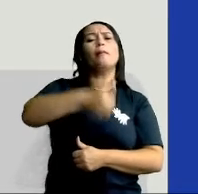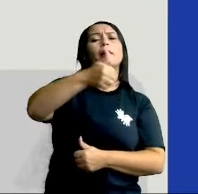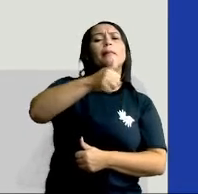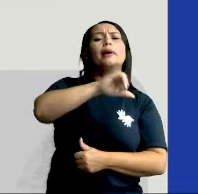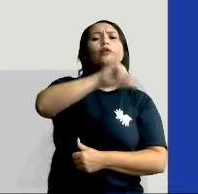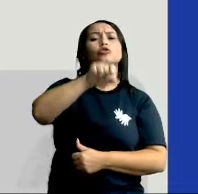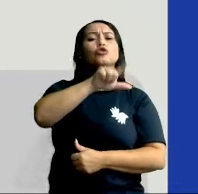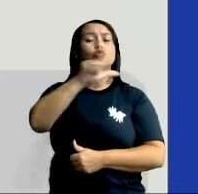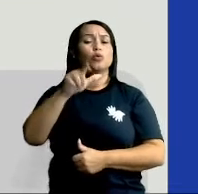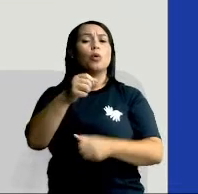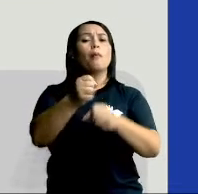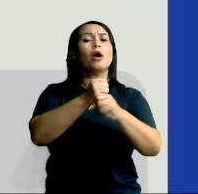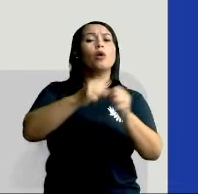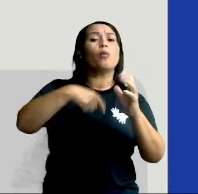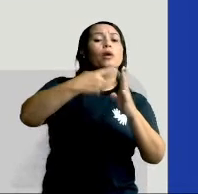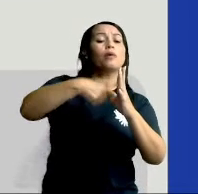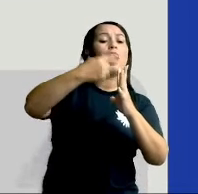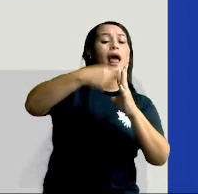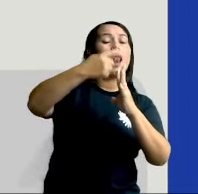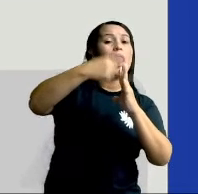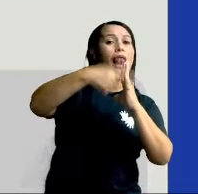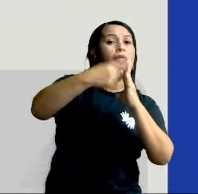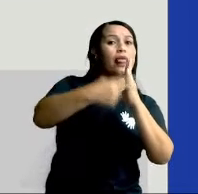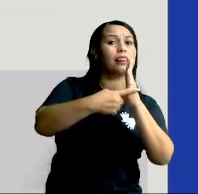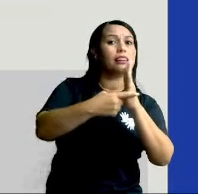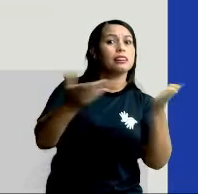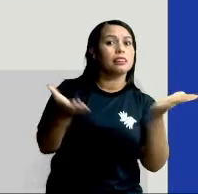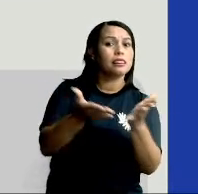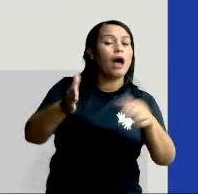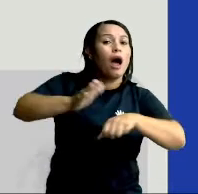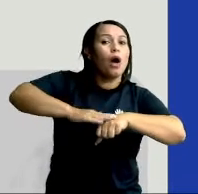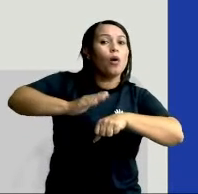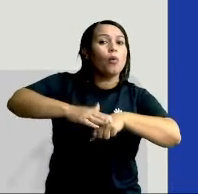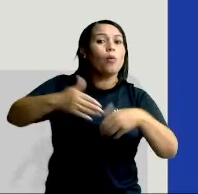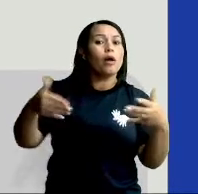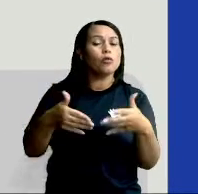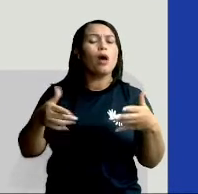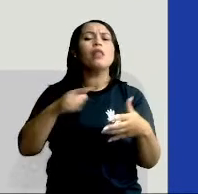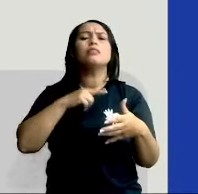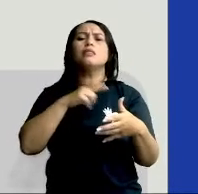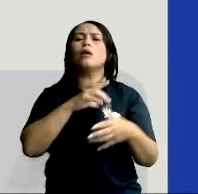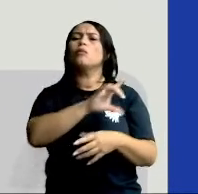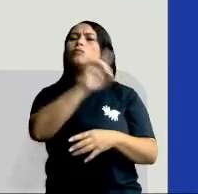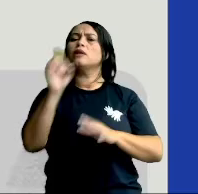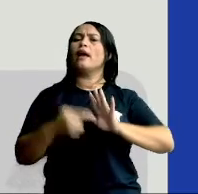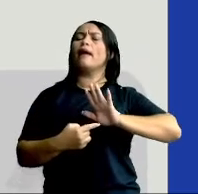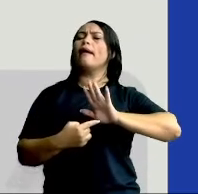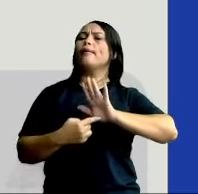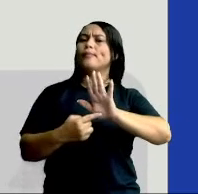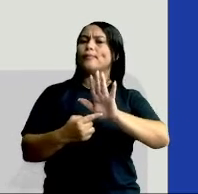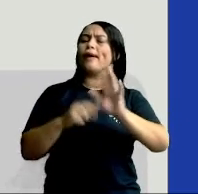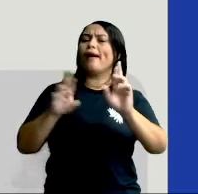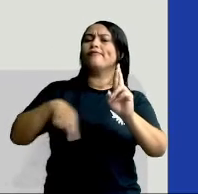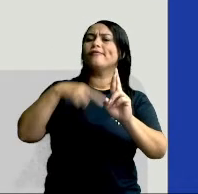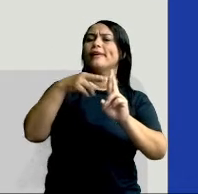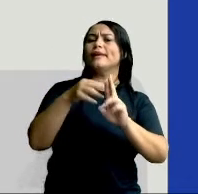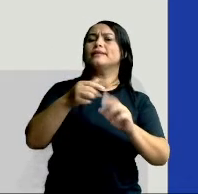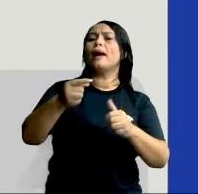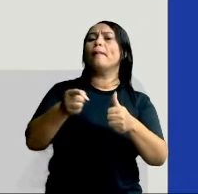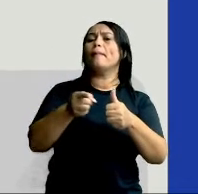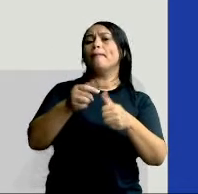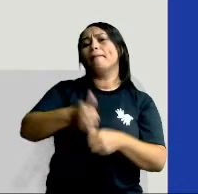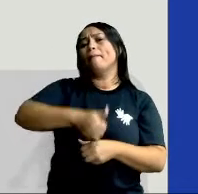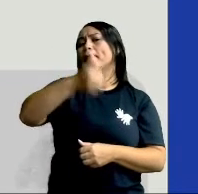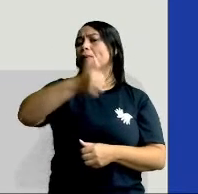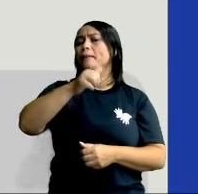o ano calendário corrente. Então, no ano que a gente está, ele tem como data referência 1º de julho. Ah, professora, então já